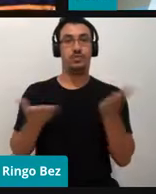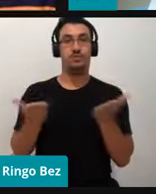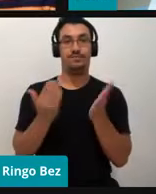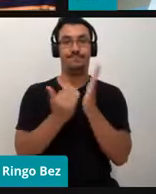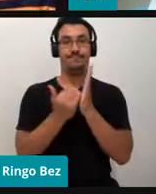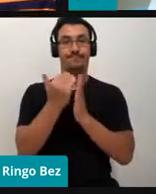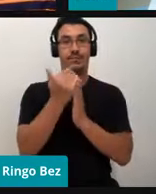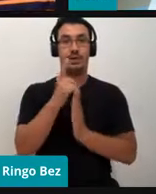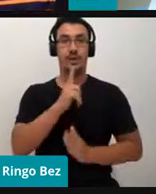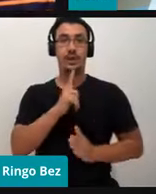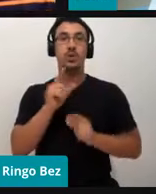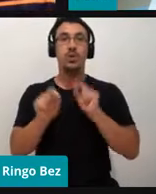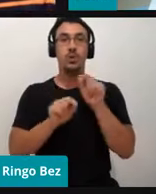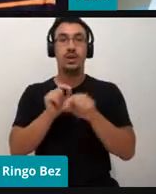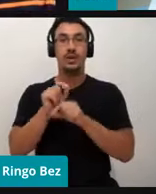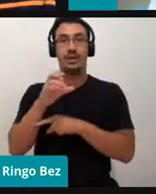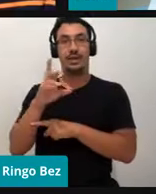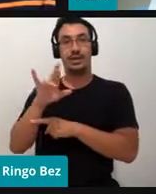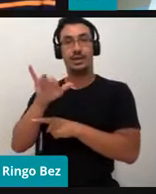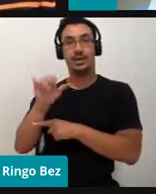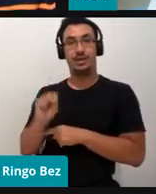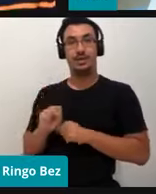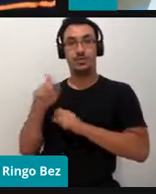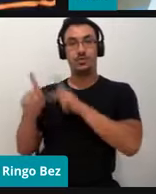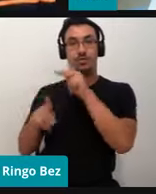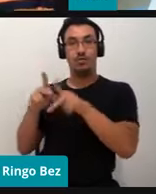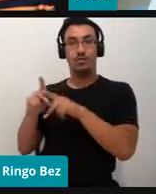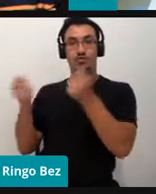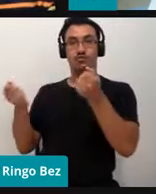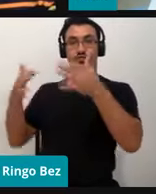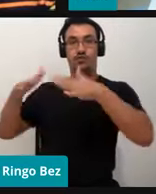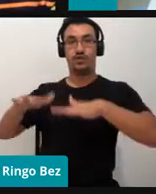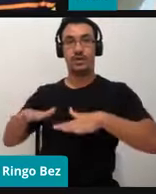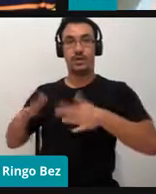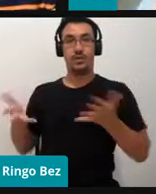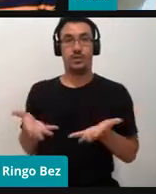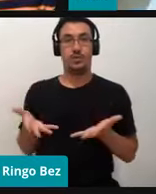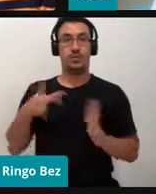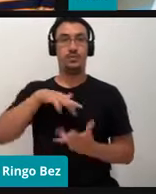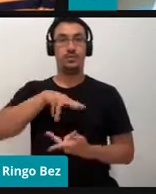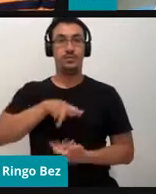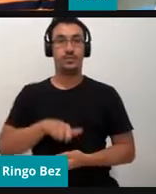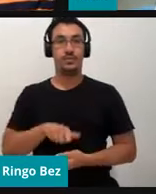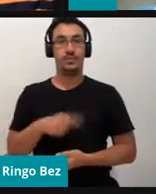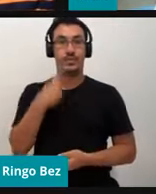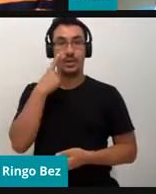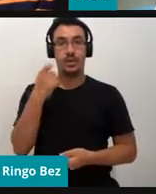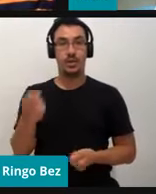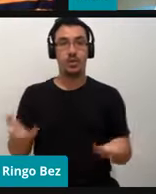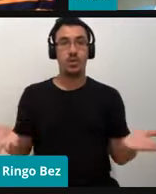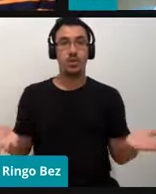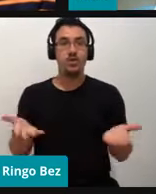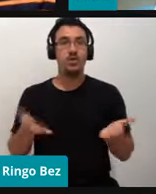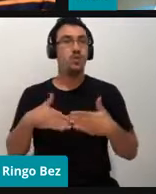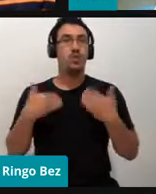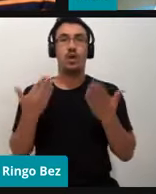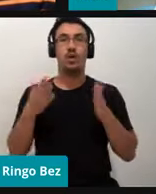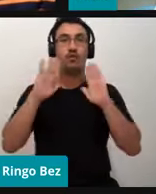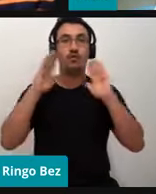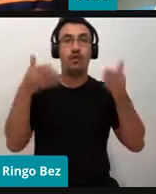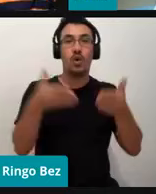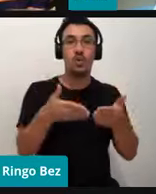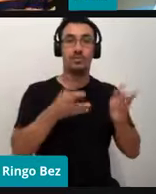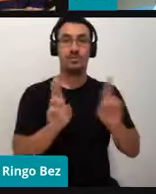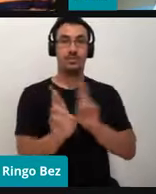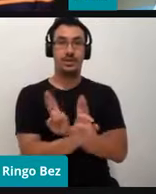existe uma crise civilizatória mundial. Então, nos interessa hoje aqui abordar qual que é a relação que